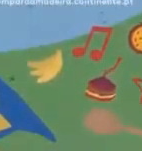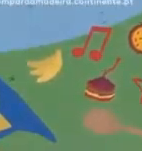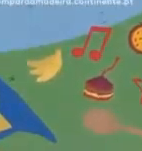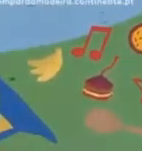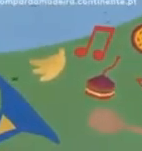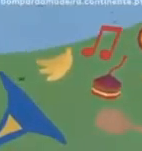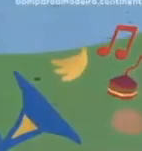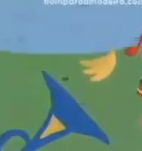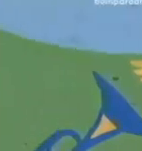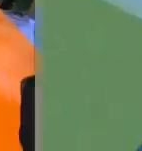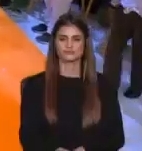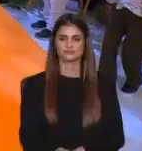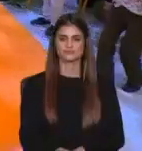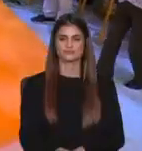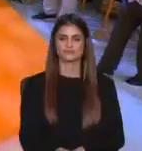bailar.